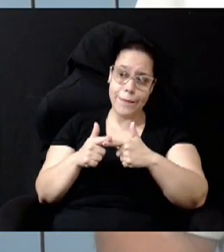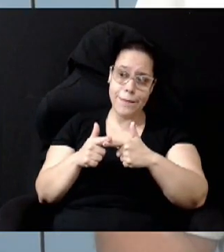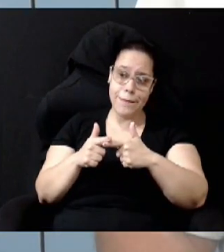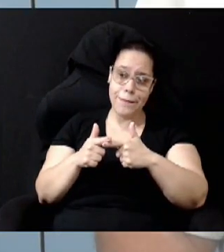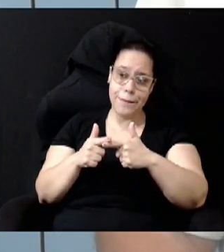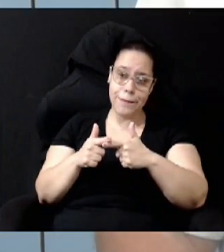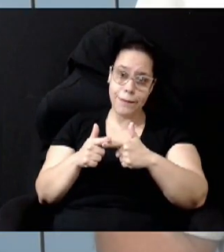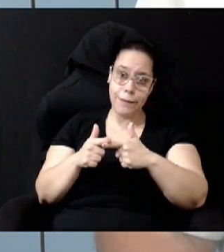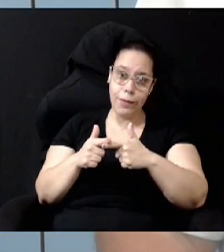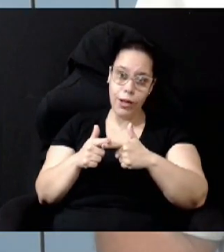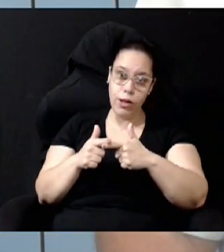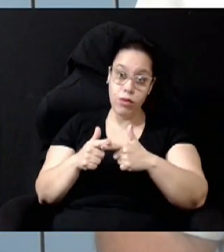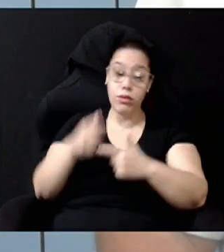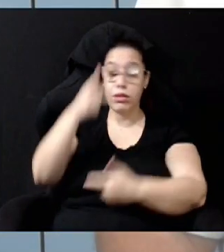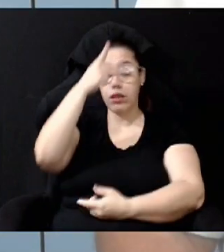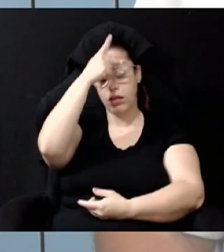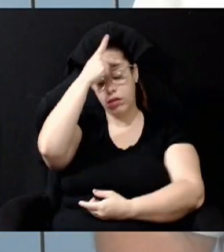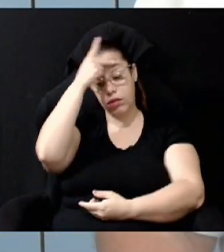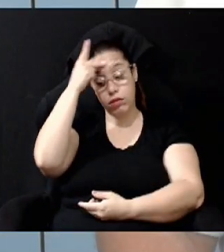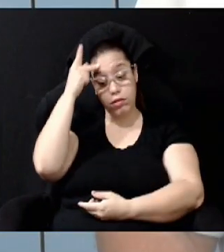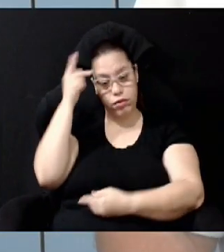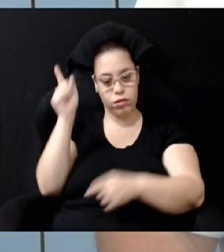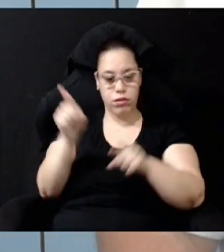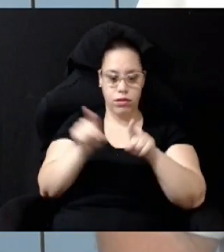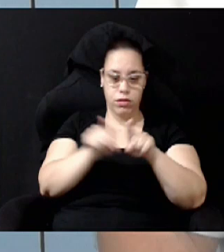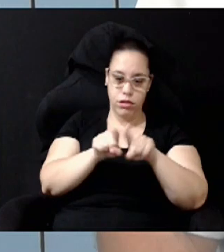das pessoas também sentirem-se